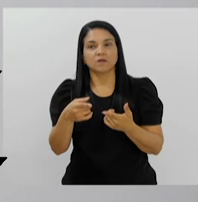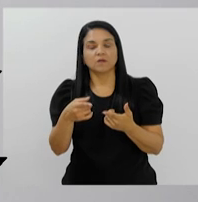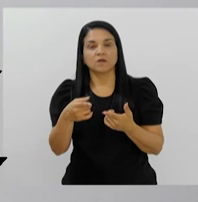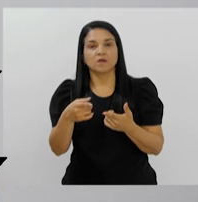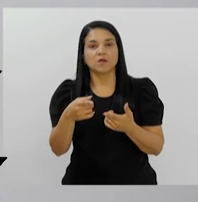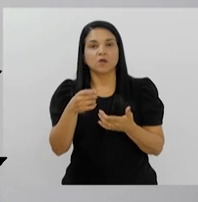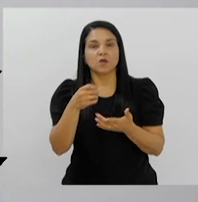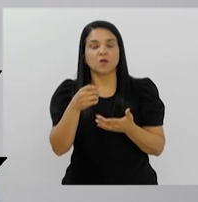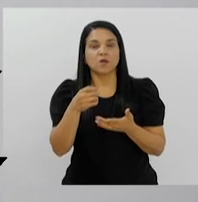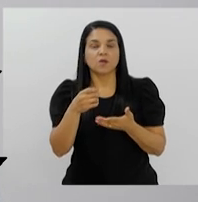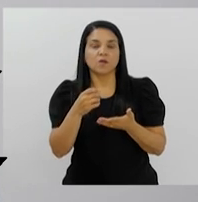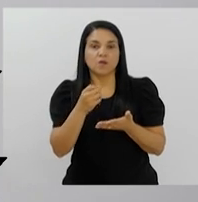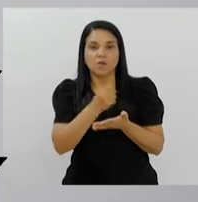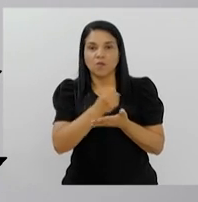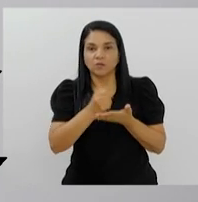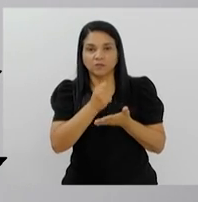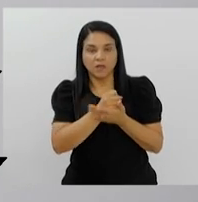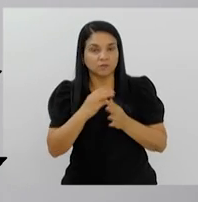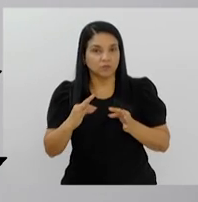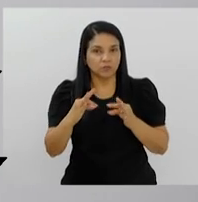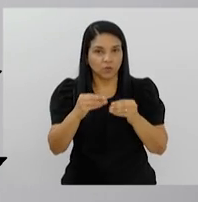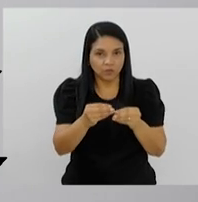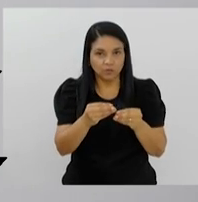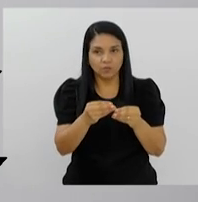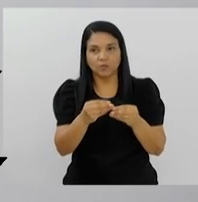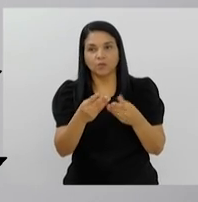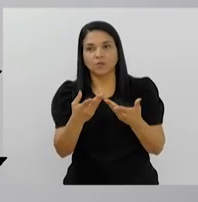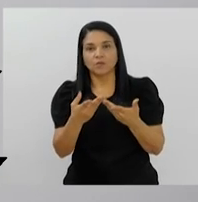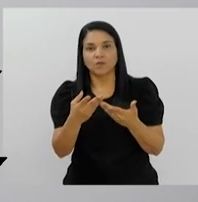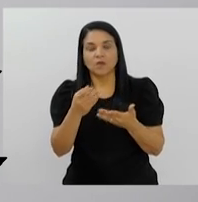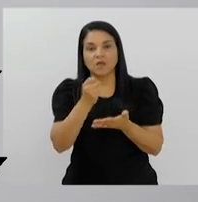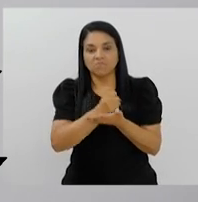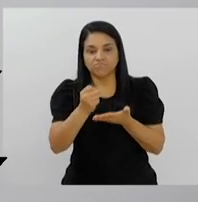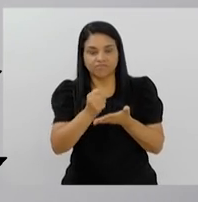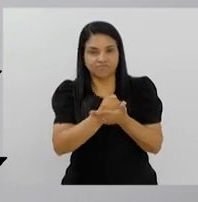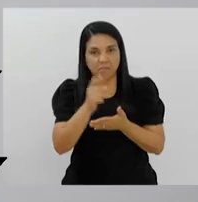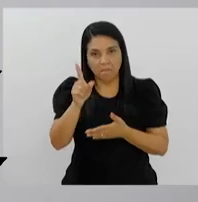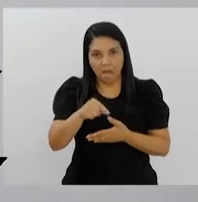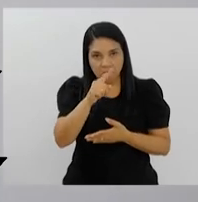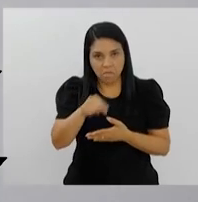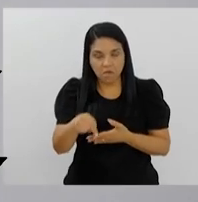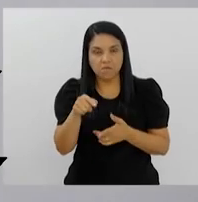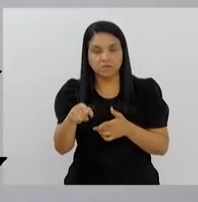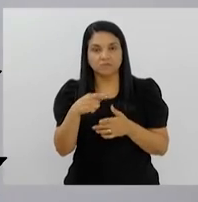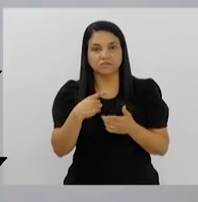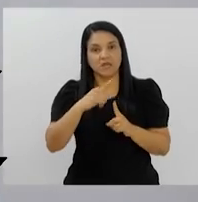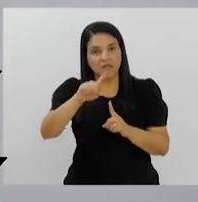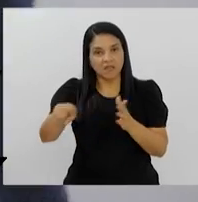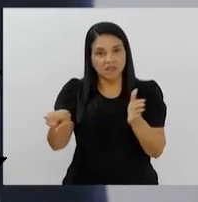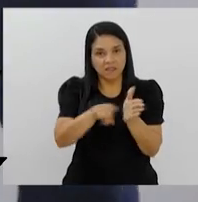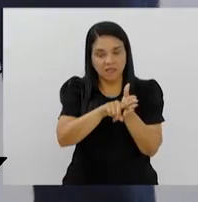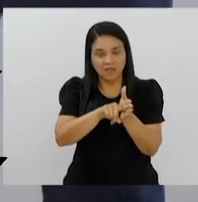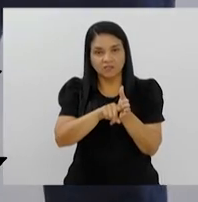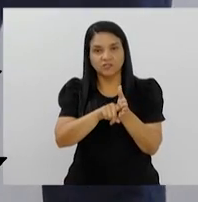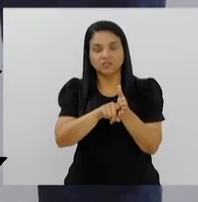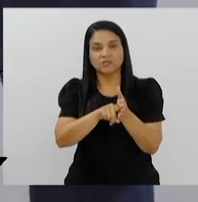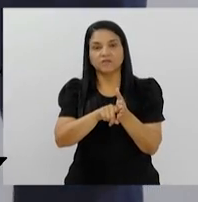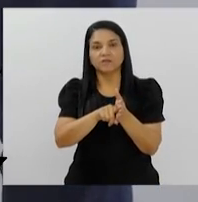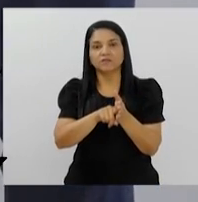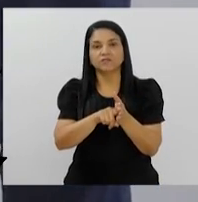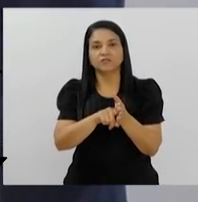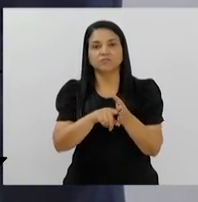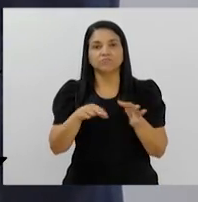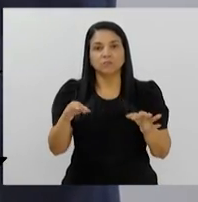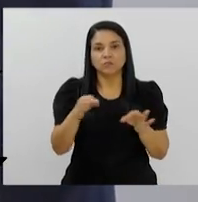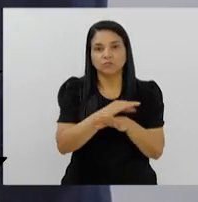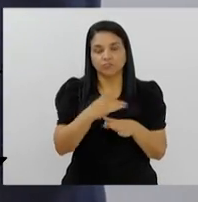parcial alteração rescisão de contrato sem solicitação aviso prévio negativa de cobertura Total ou parcial